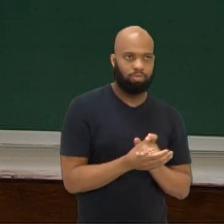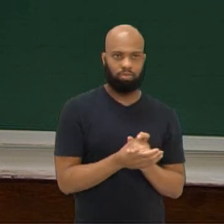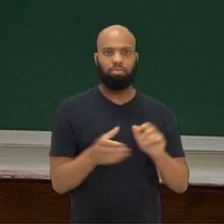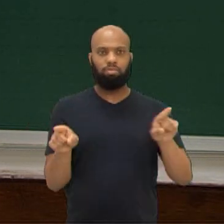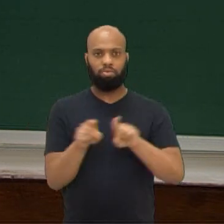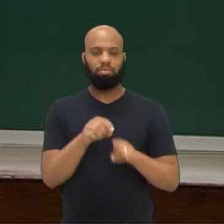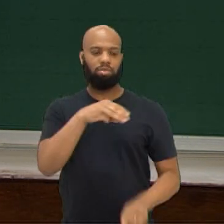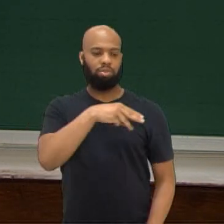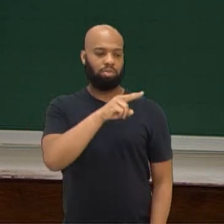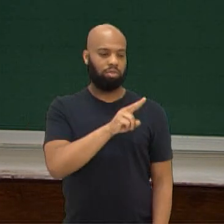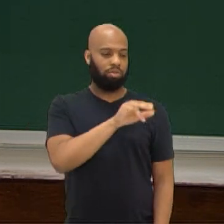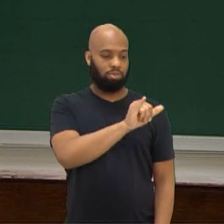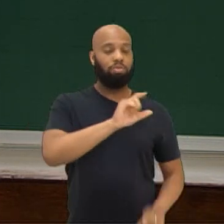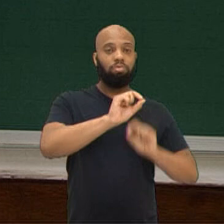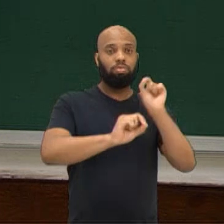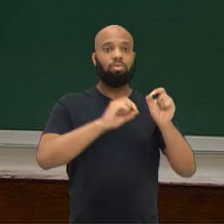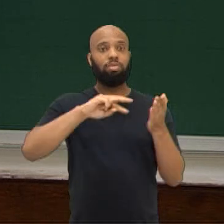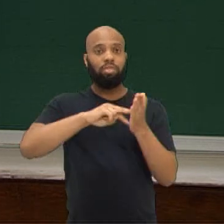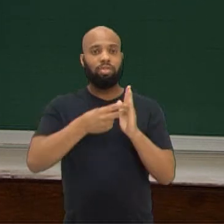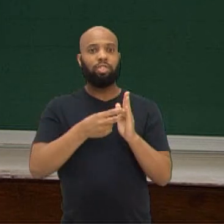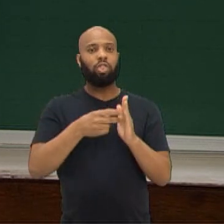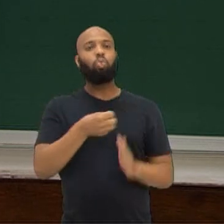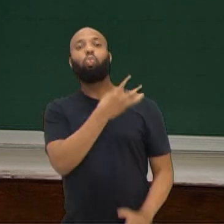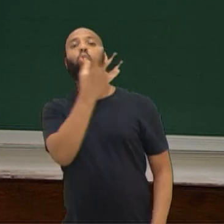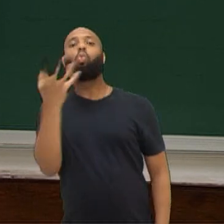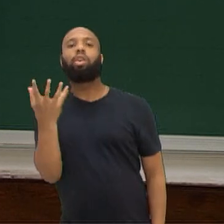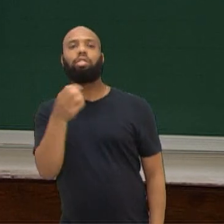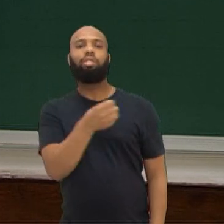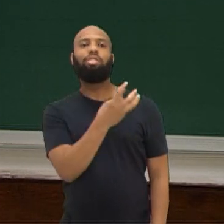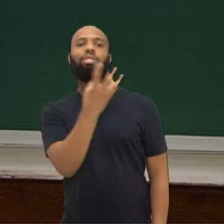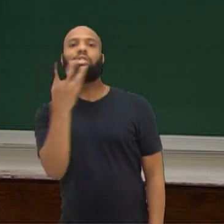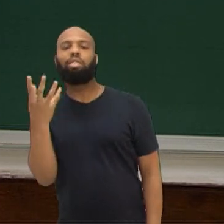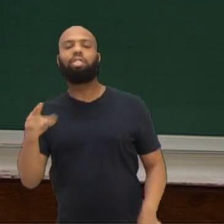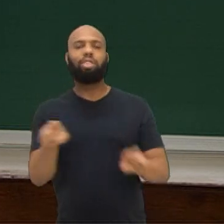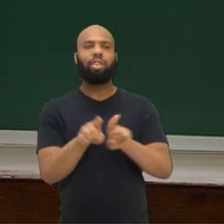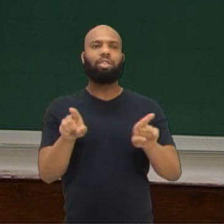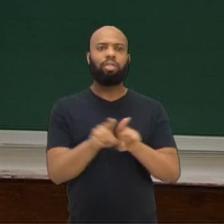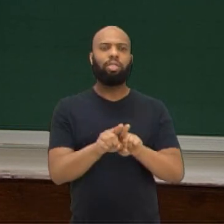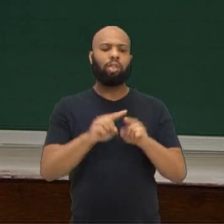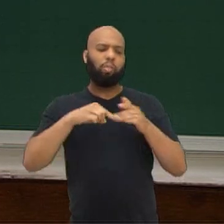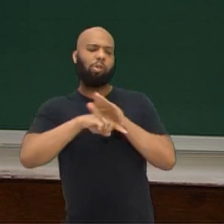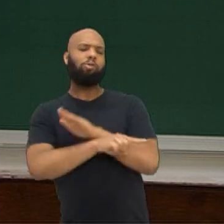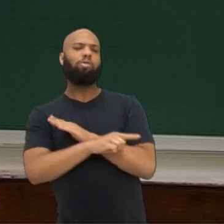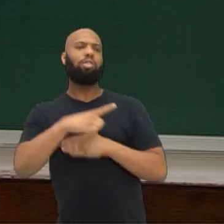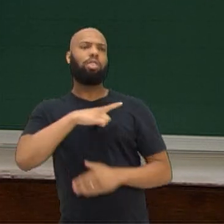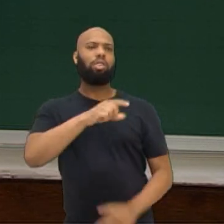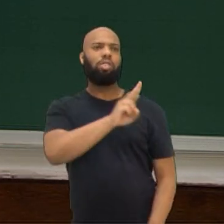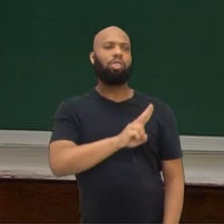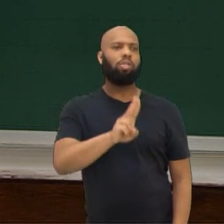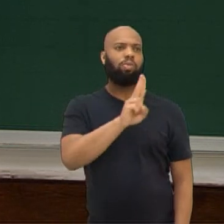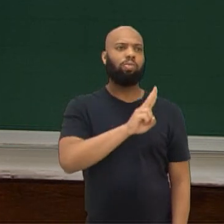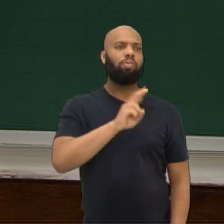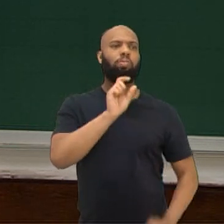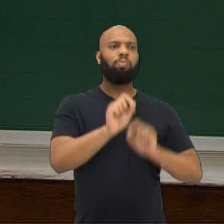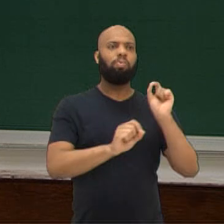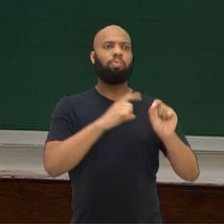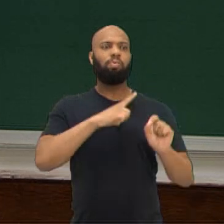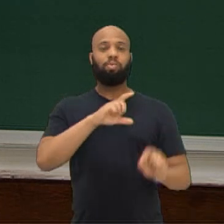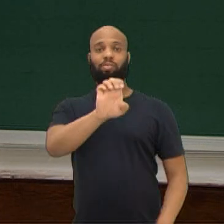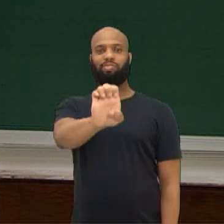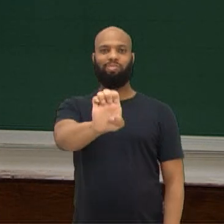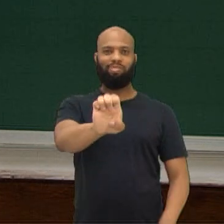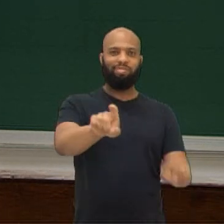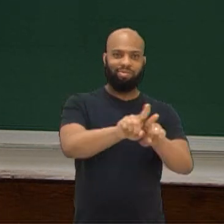muy serve para indicar a quantidade e intensidade. Olha o uso da conjunção